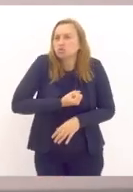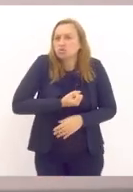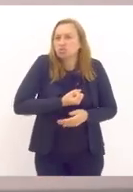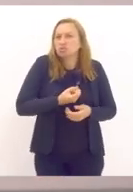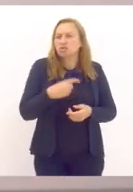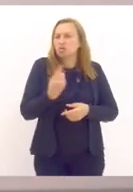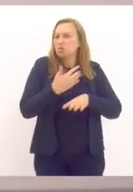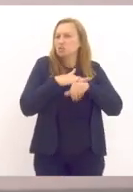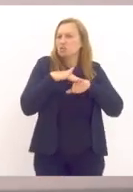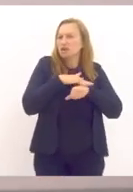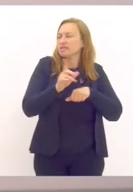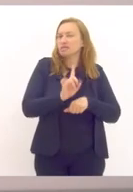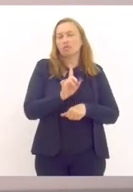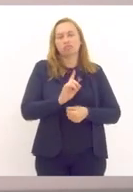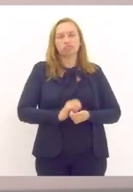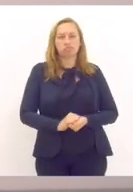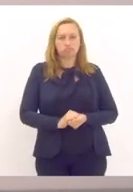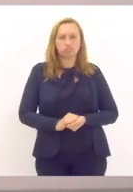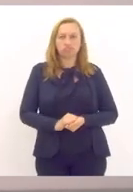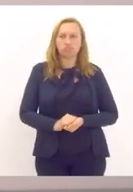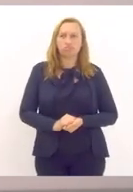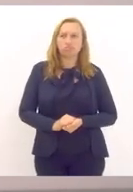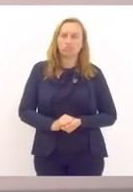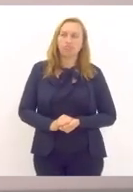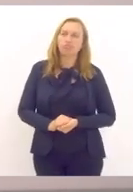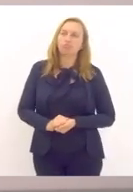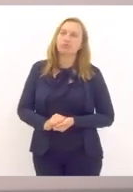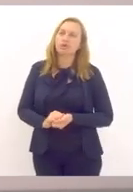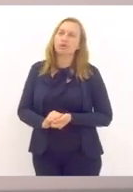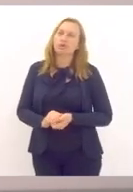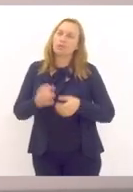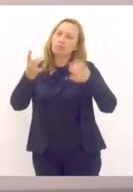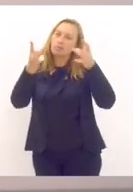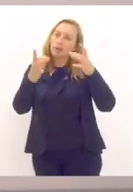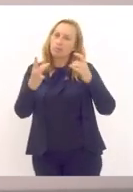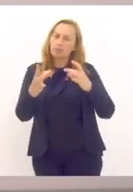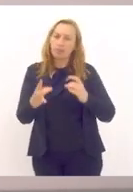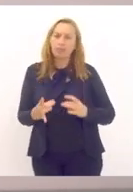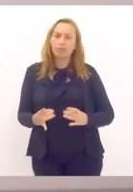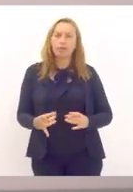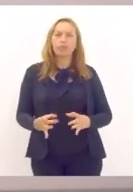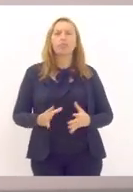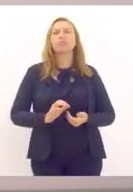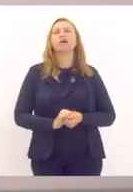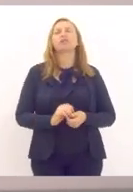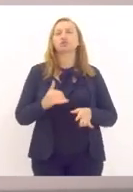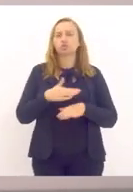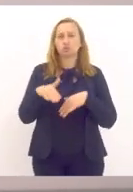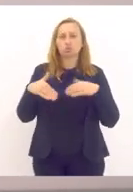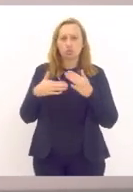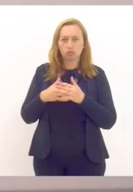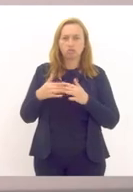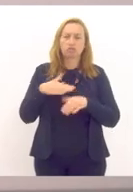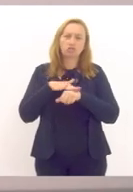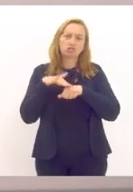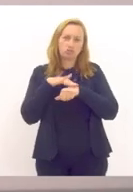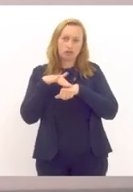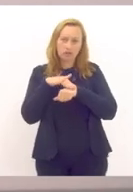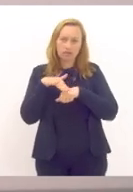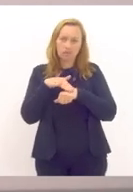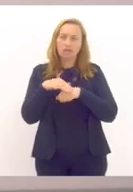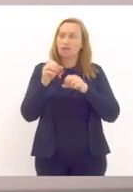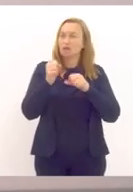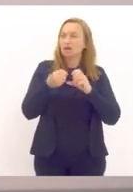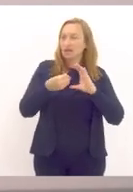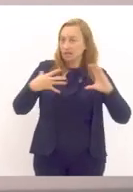Você conversa sempre sem sustos. E pautadas fundamentalmente em